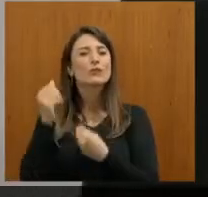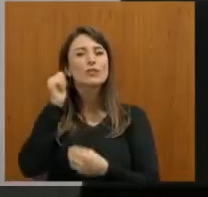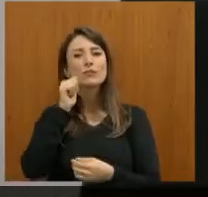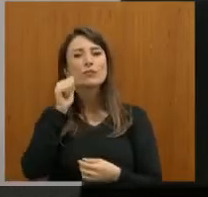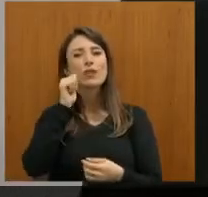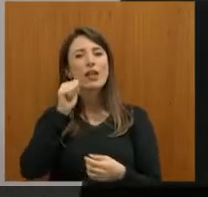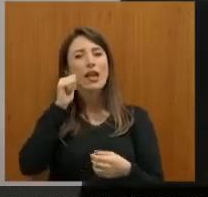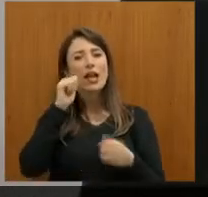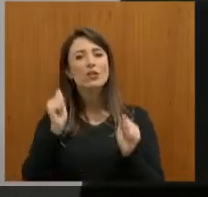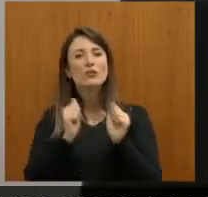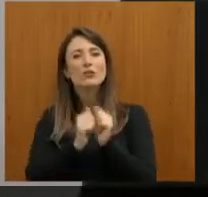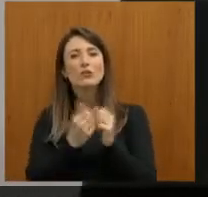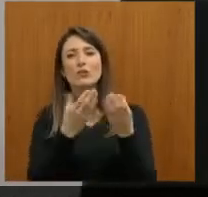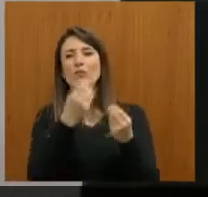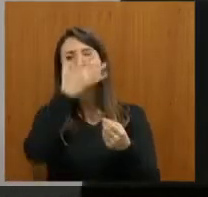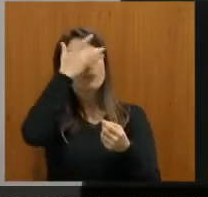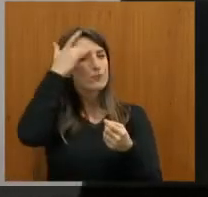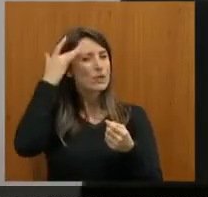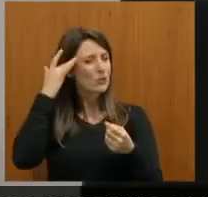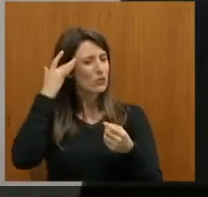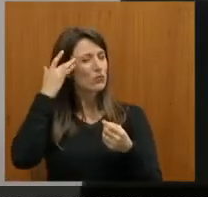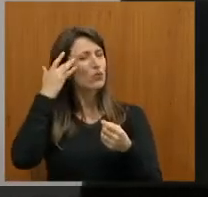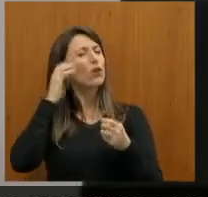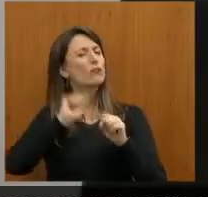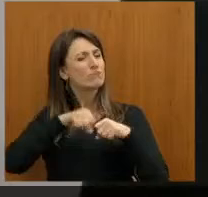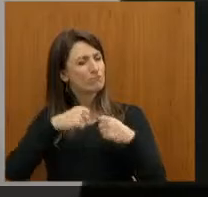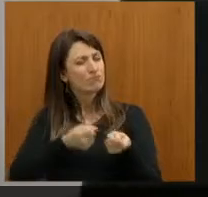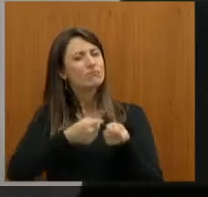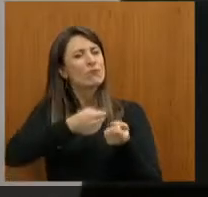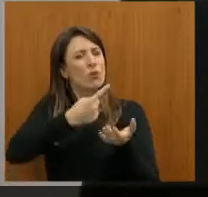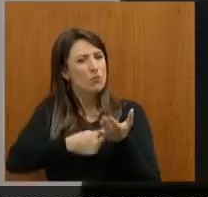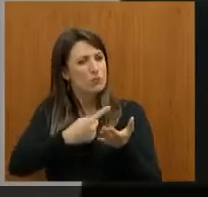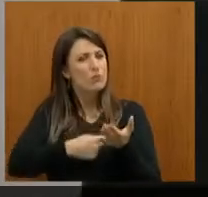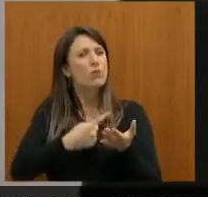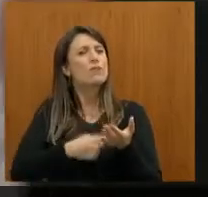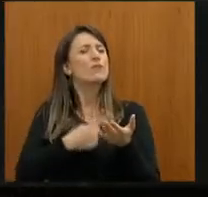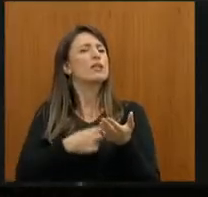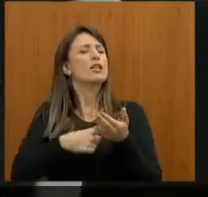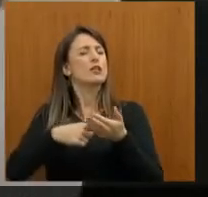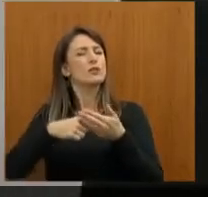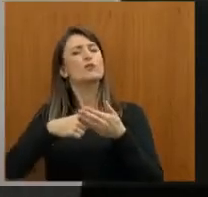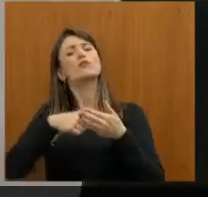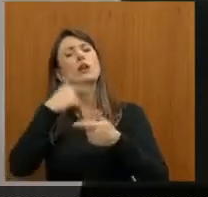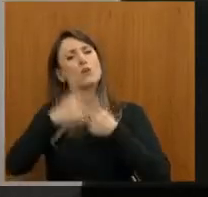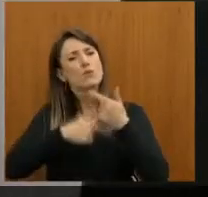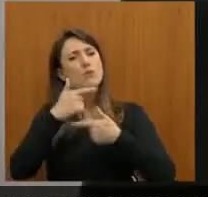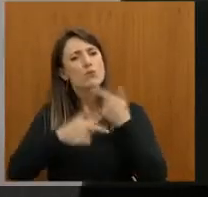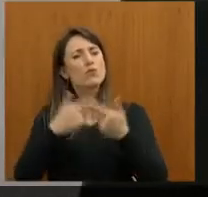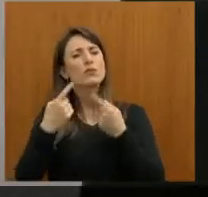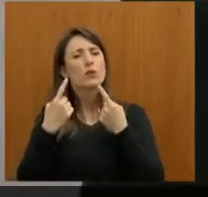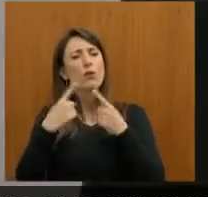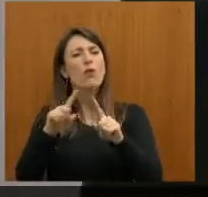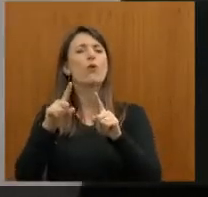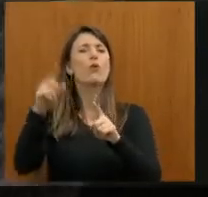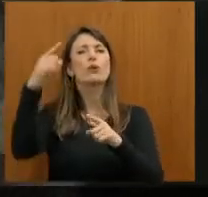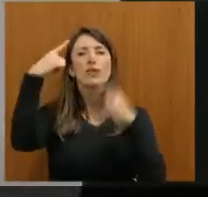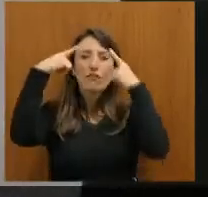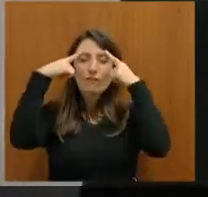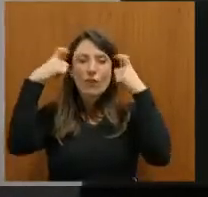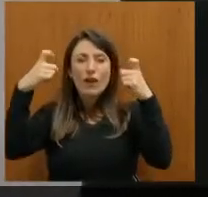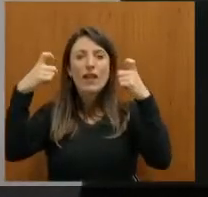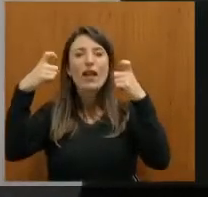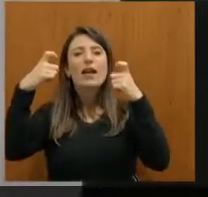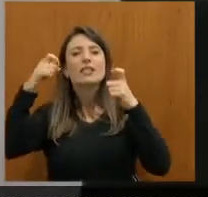pessoas comprometidas com a luta contra violência contra mulher e também quanto